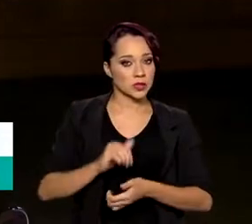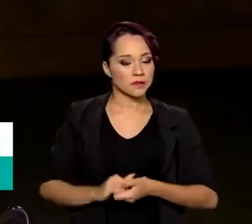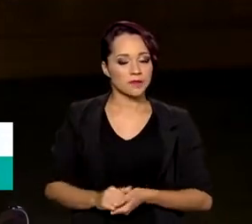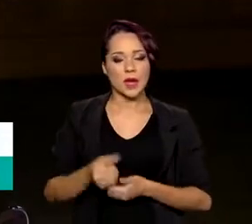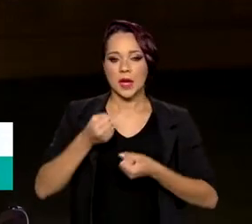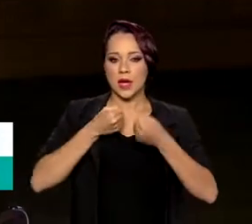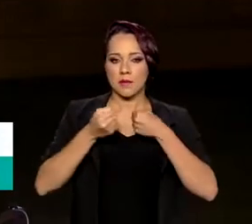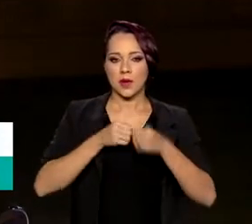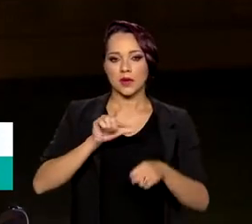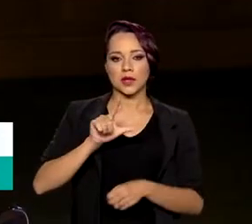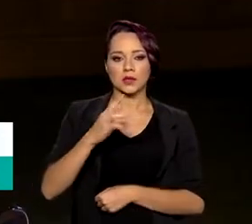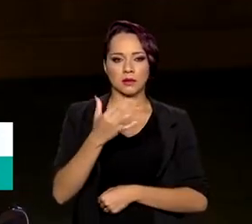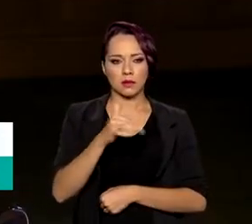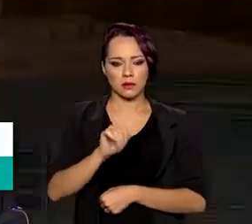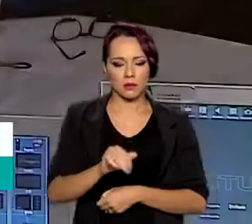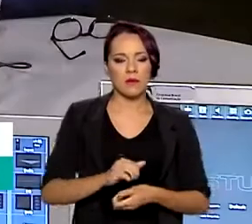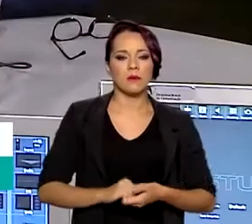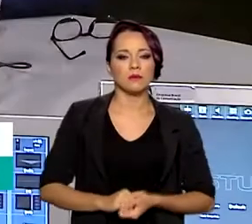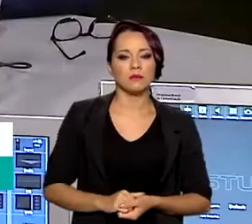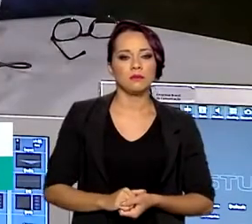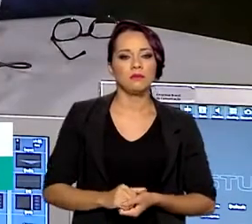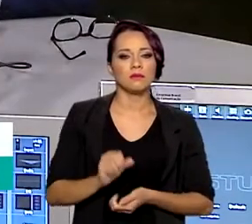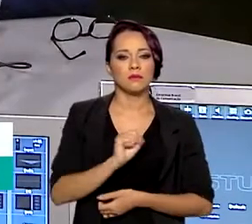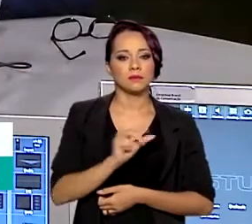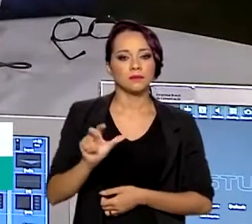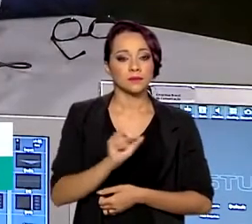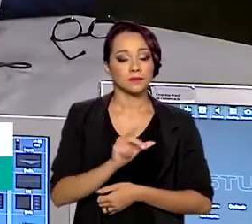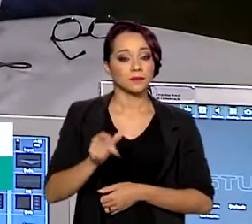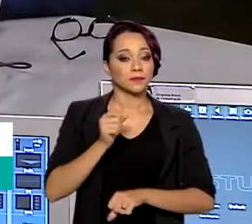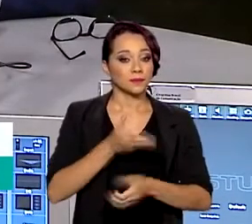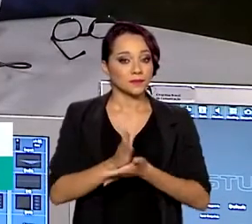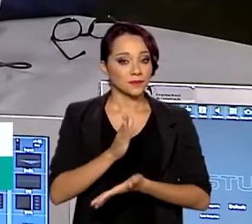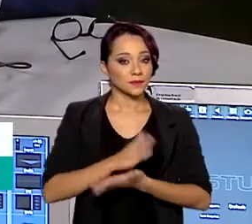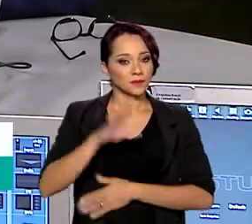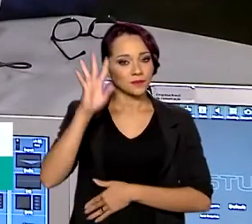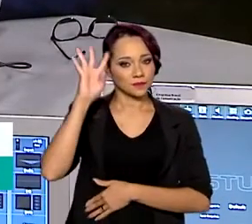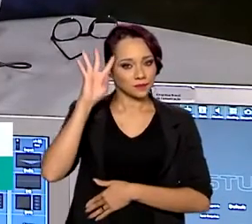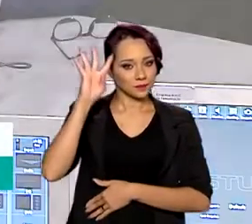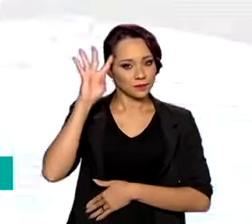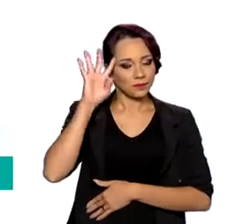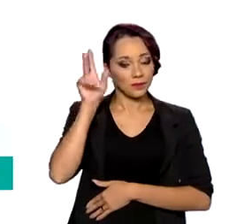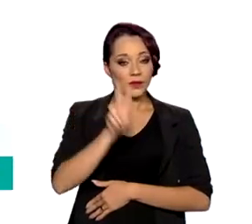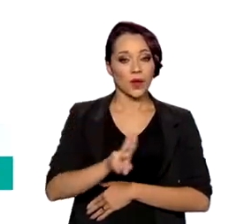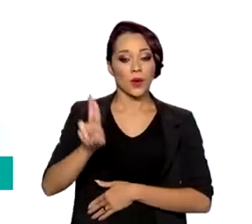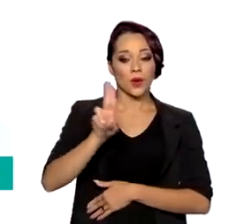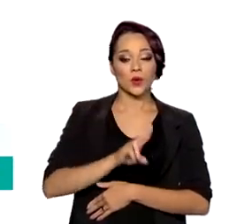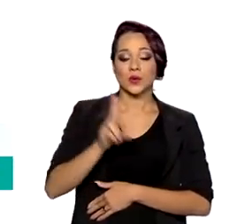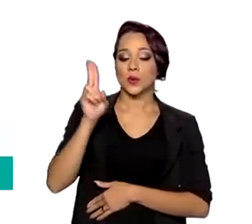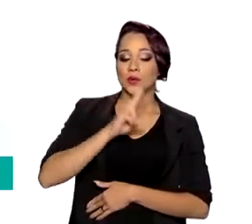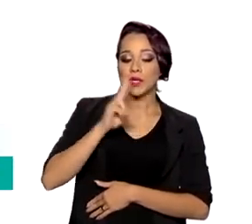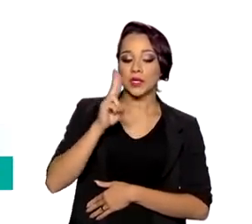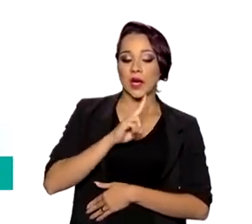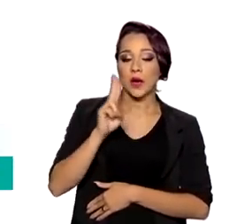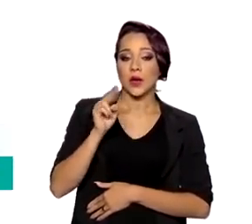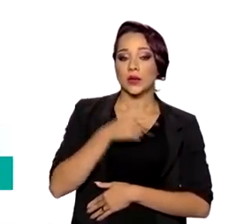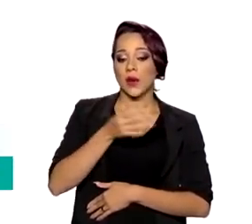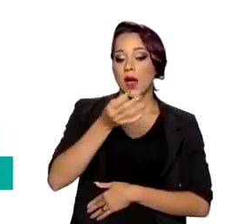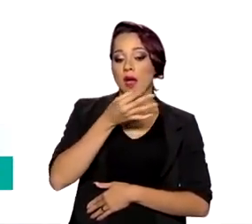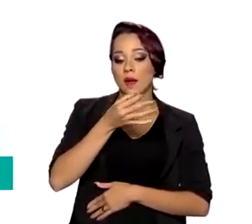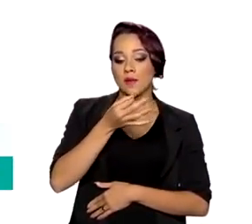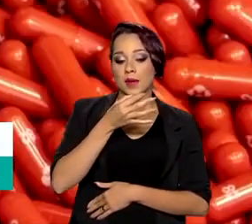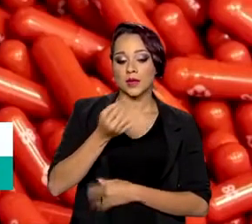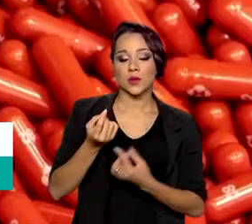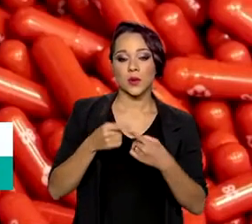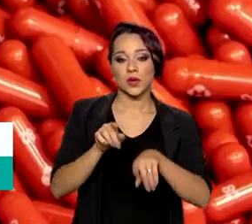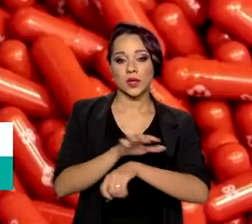A reportagem é de Lucas Por Deus Leão. A Anvisa aprovou nesta quarta-feira o uso emergencial de medicamento